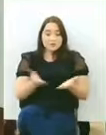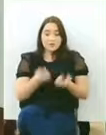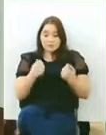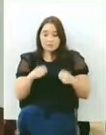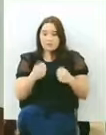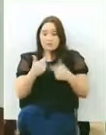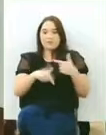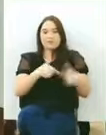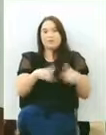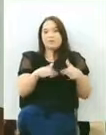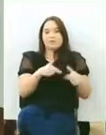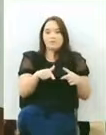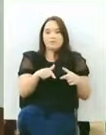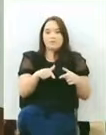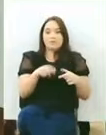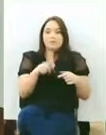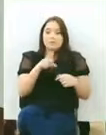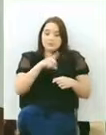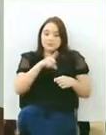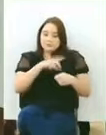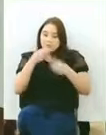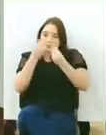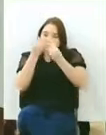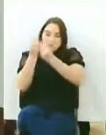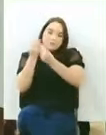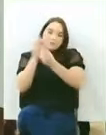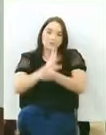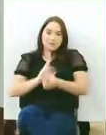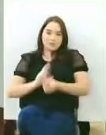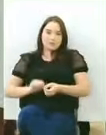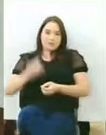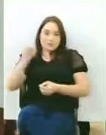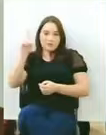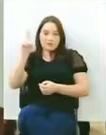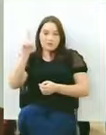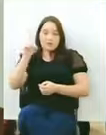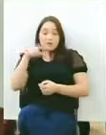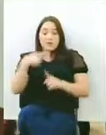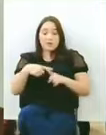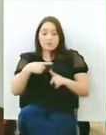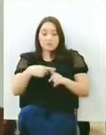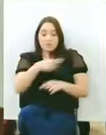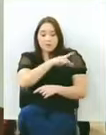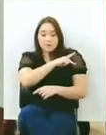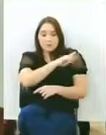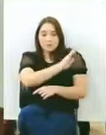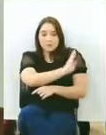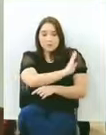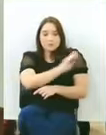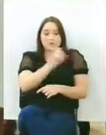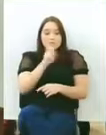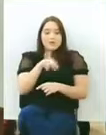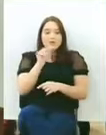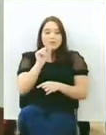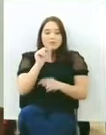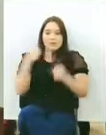agora é trabalhar essa vocação para a glória de Deus. Ser presbítero é aproximar-se